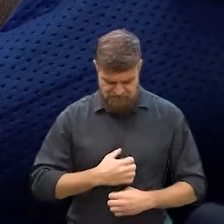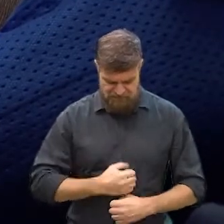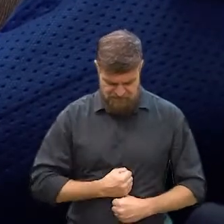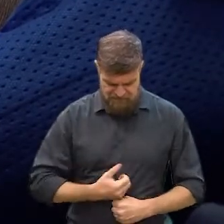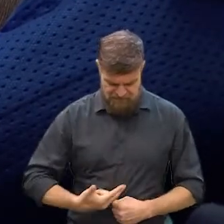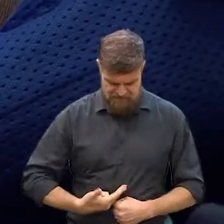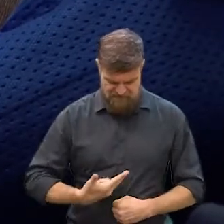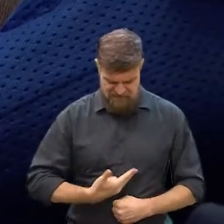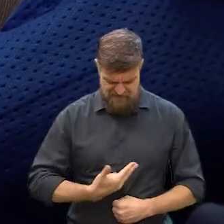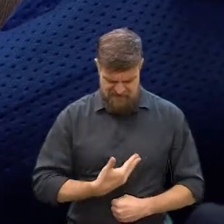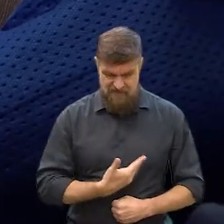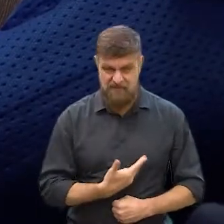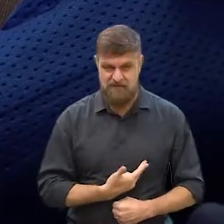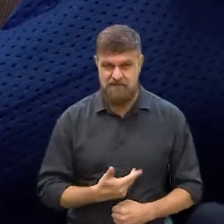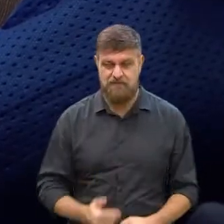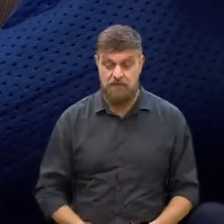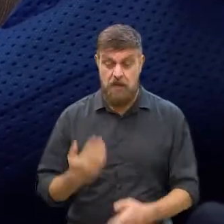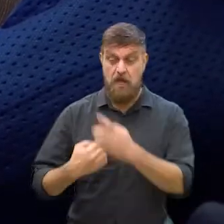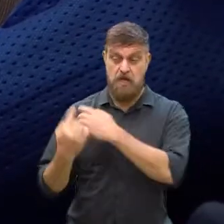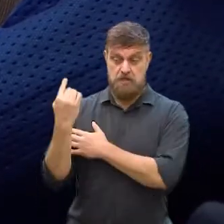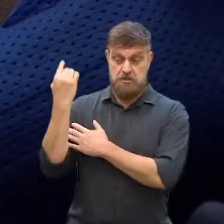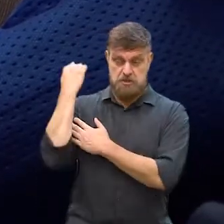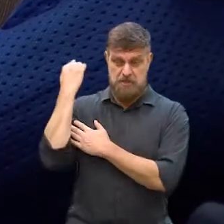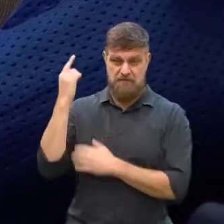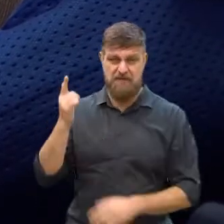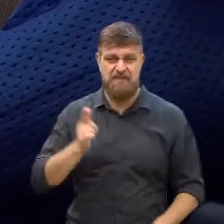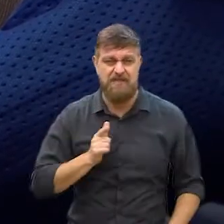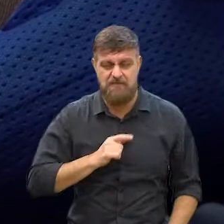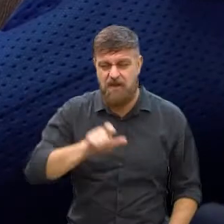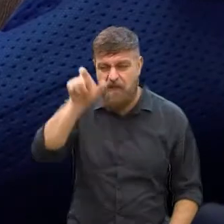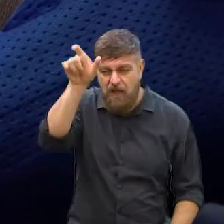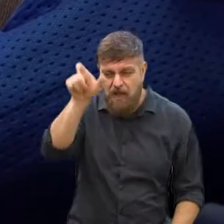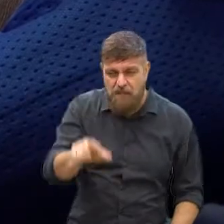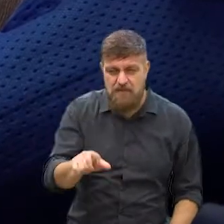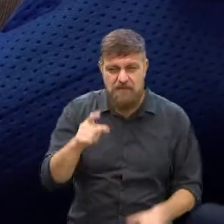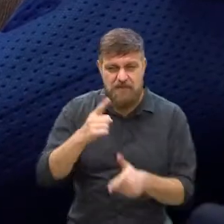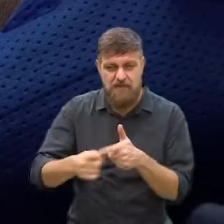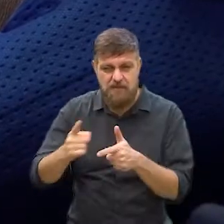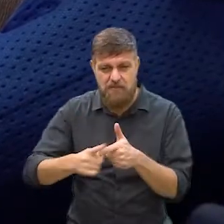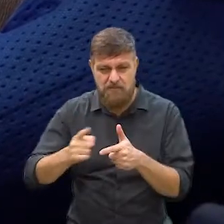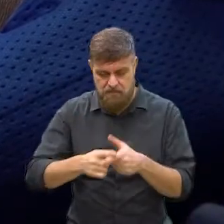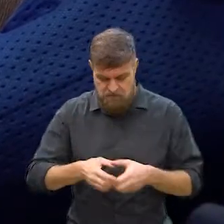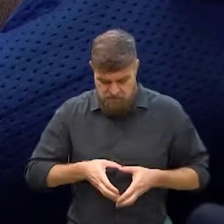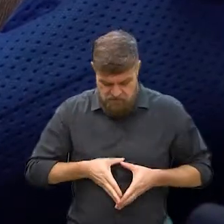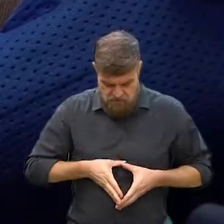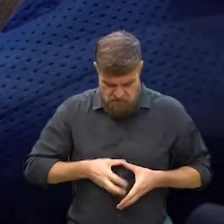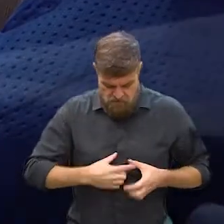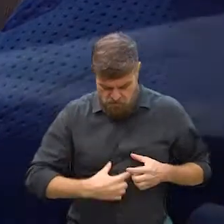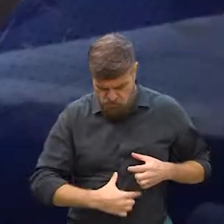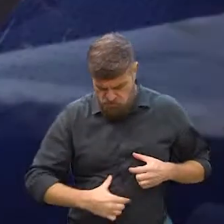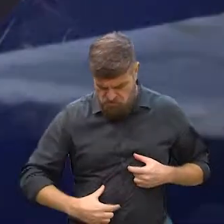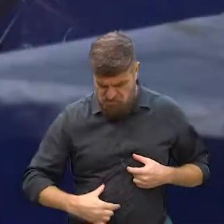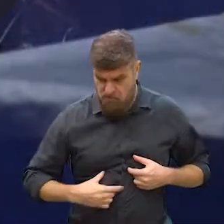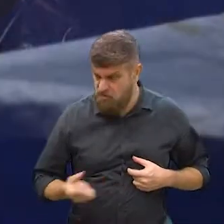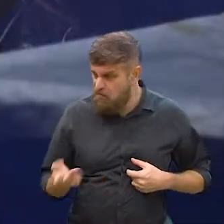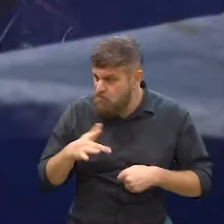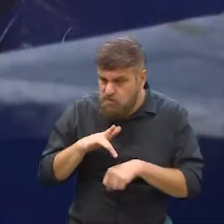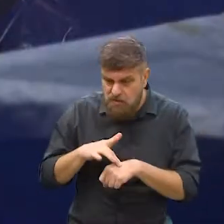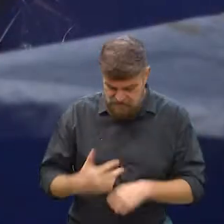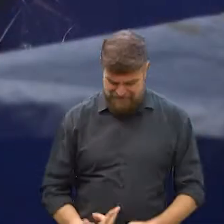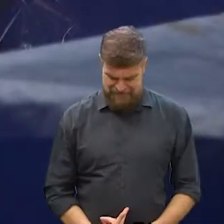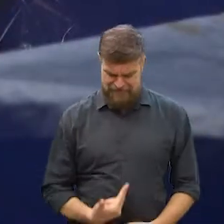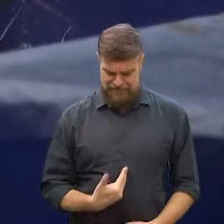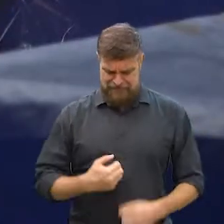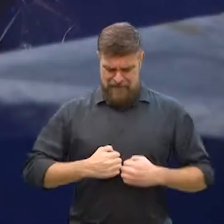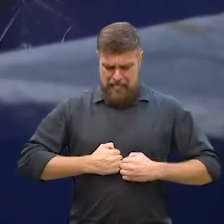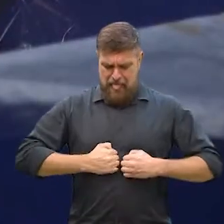você falava, seu avô, sua avó, sei lá, alguém teve um problema qualquer, fez uma cirurgia de estômago, nossa, era um absurdo de cirurgia.